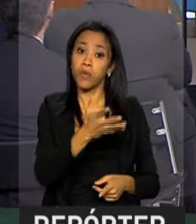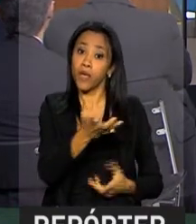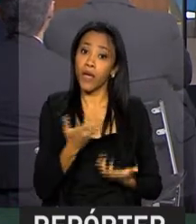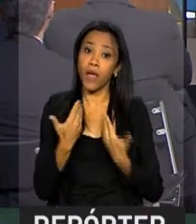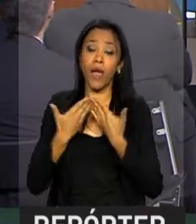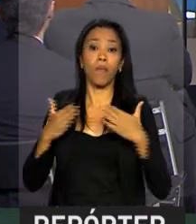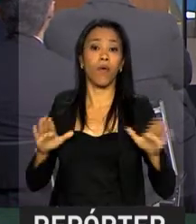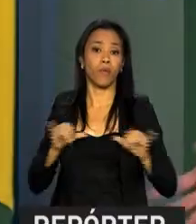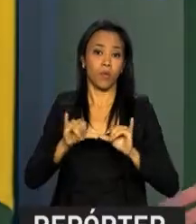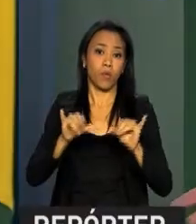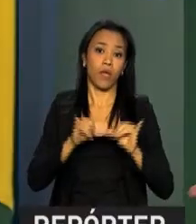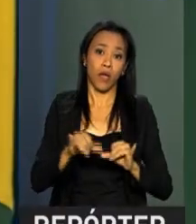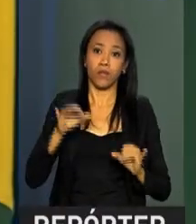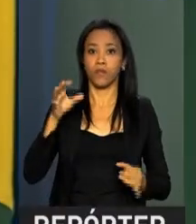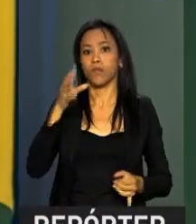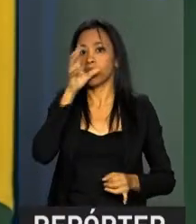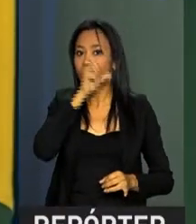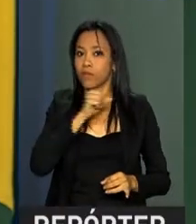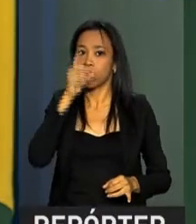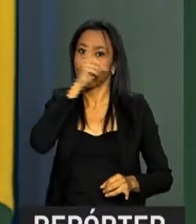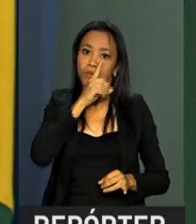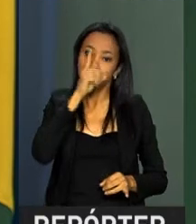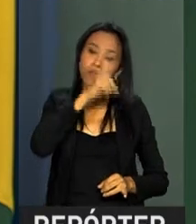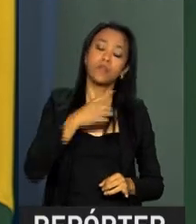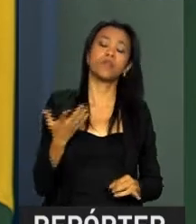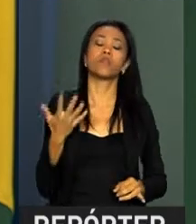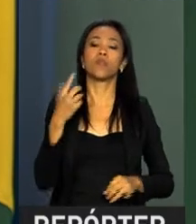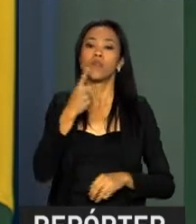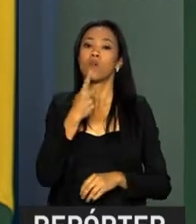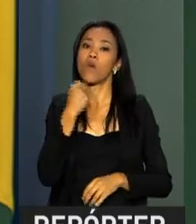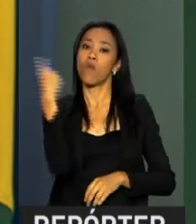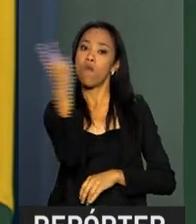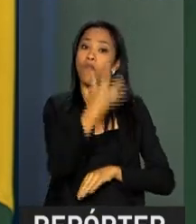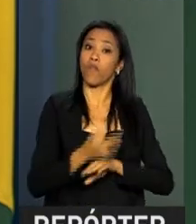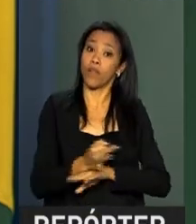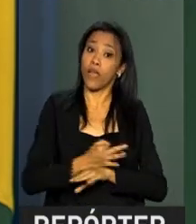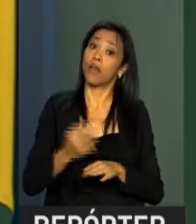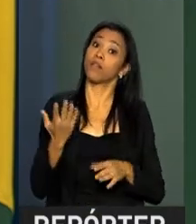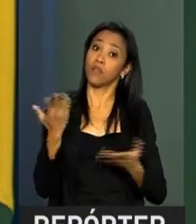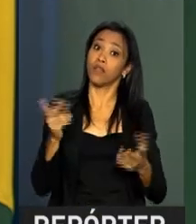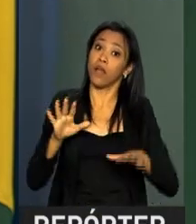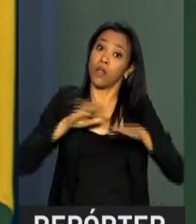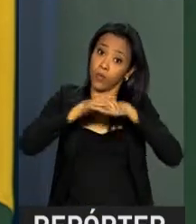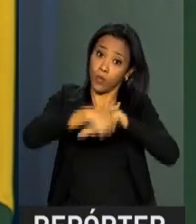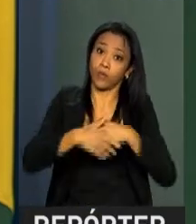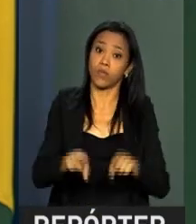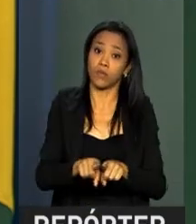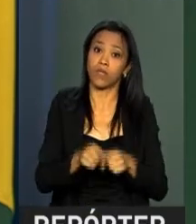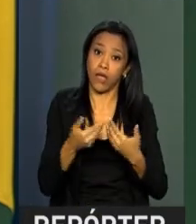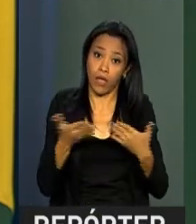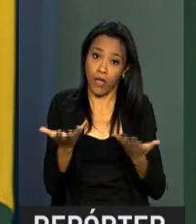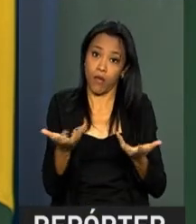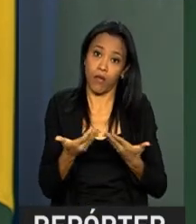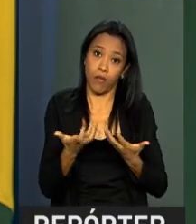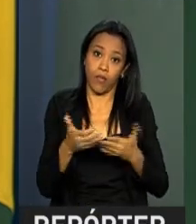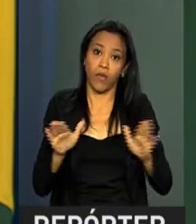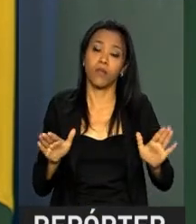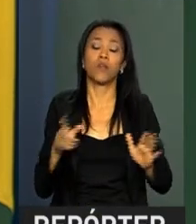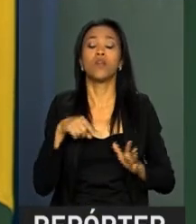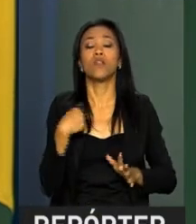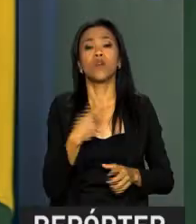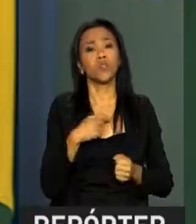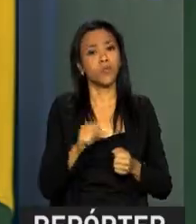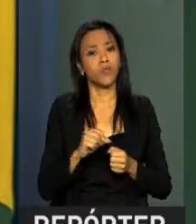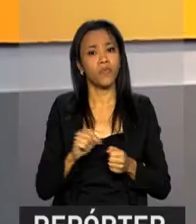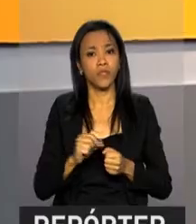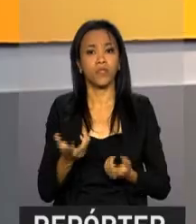sábado e domingo muitas vezes à noite então é uma modernização que na verdade nós estamos fazendo ao longo